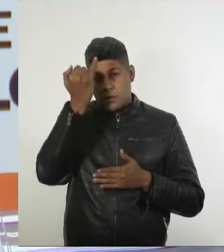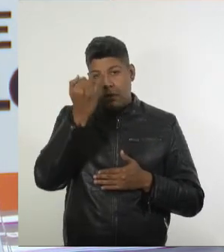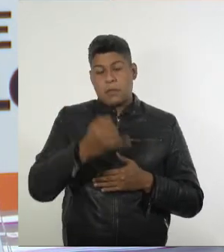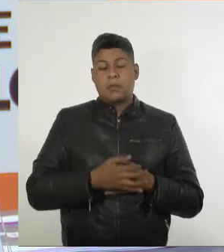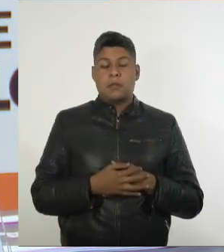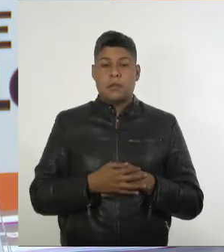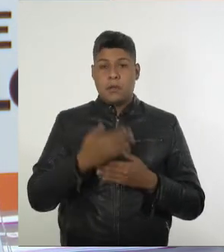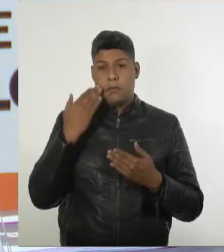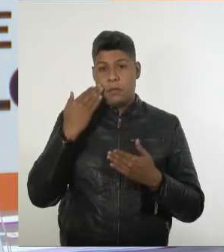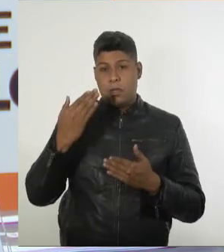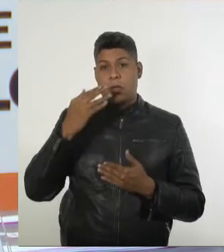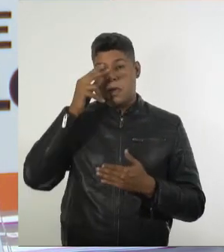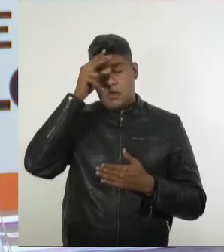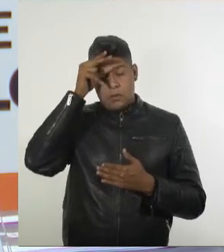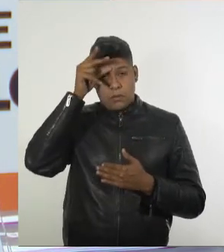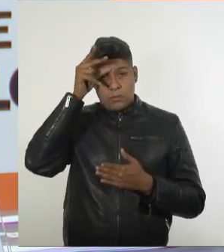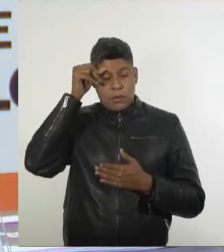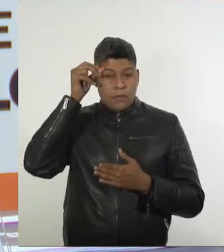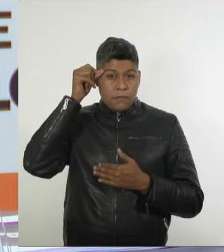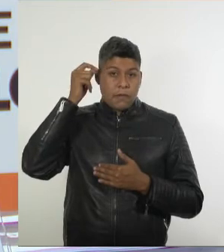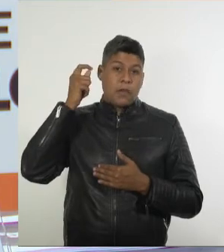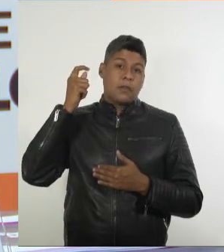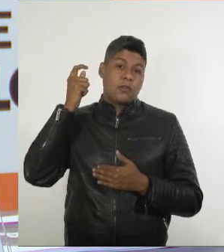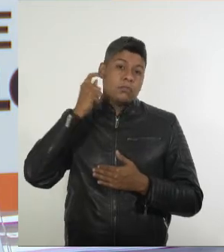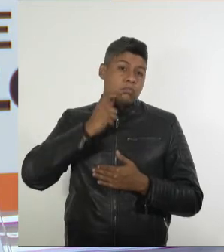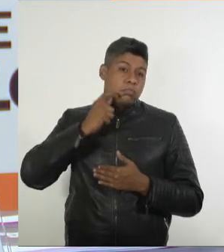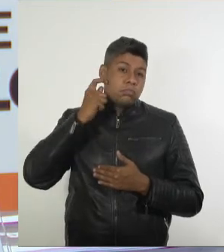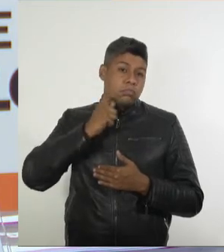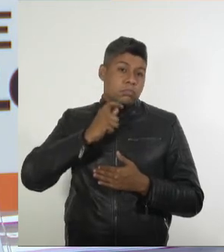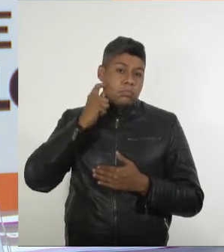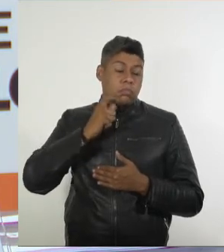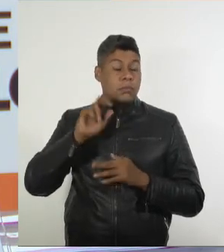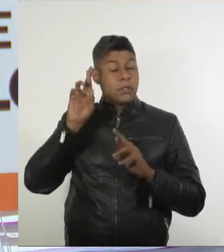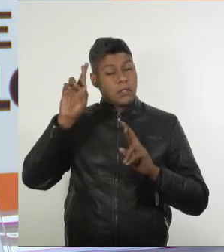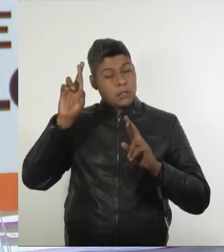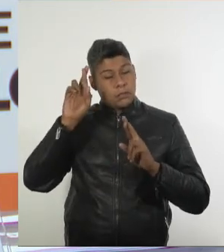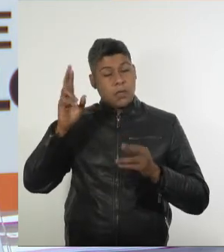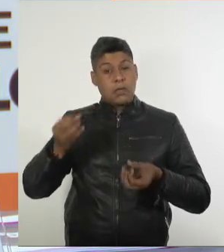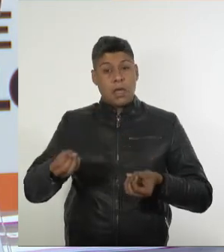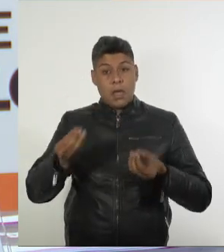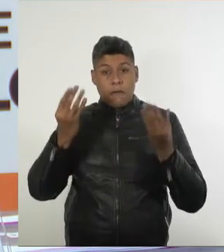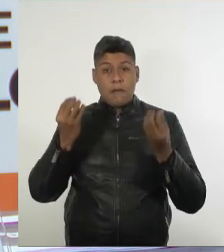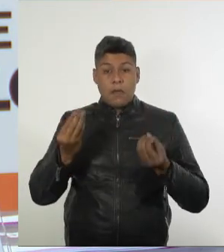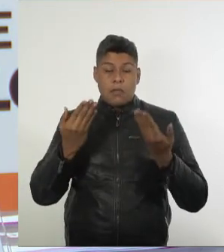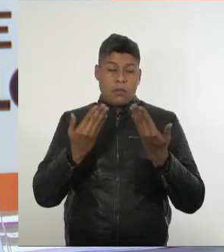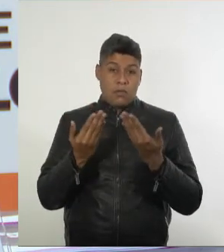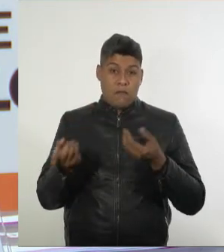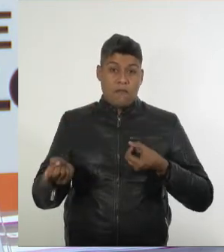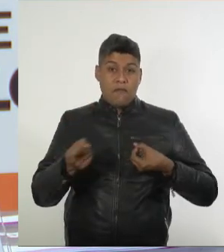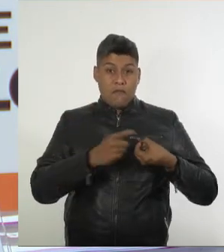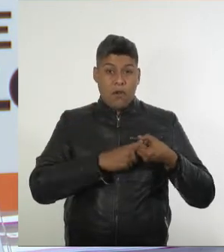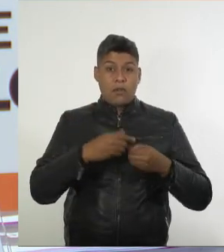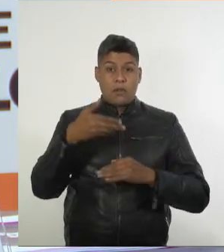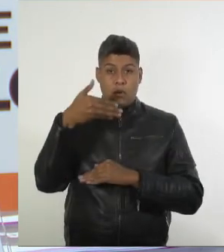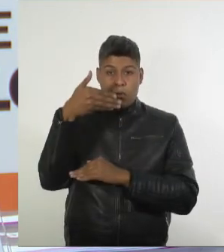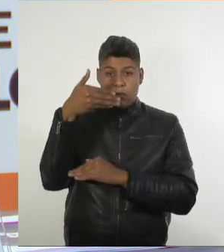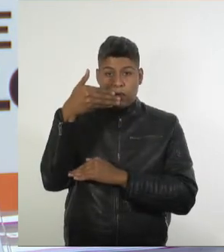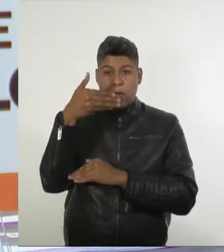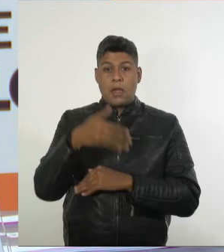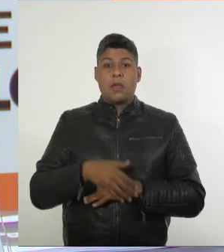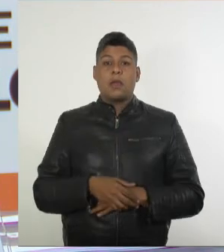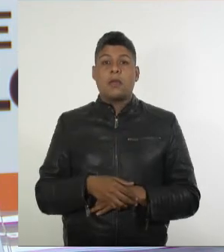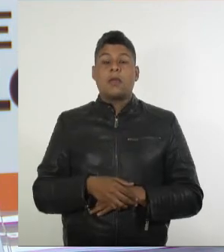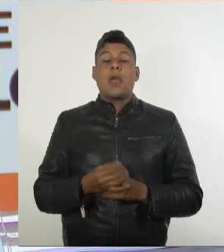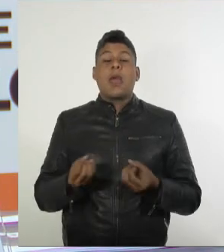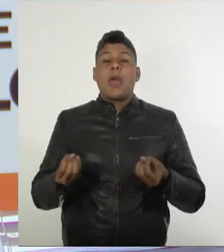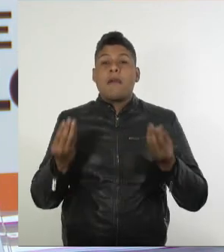e prefeito. Então fica aí a minha fala breve, na esperança que esses eventos grandes sejam realizados, e principalmente para que hotéis com salão